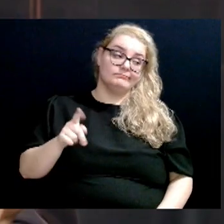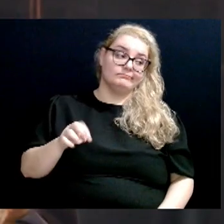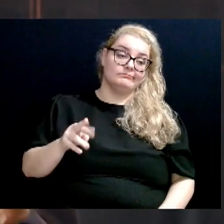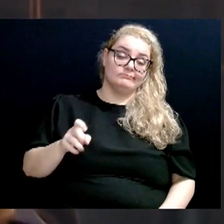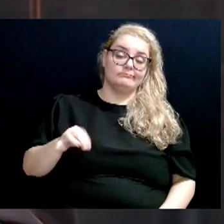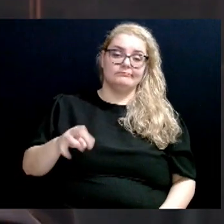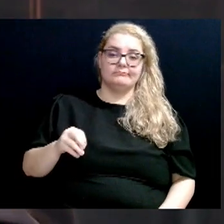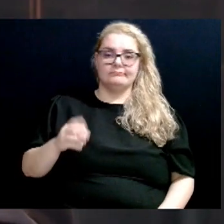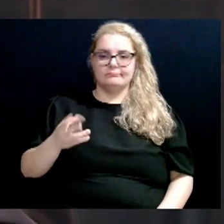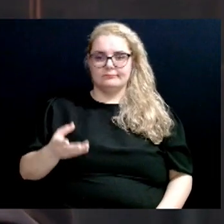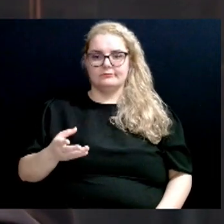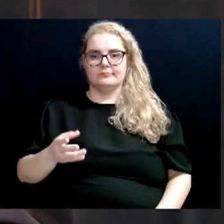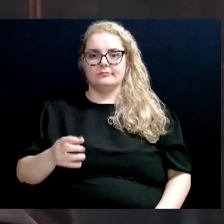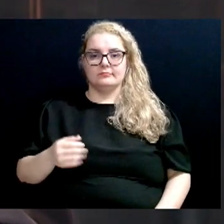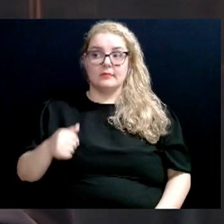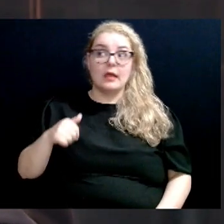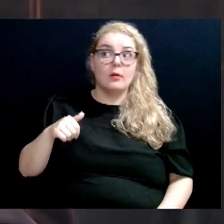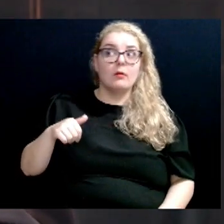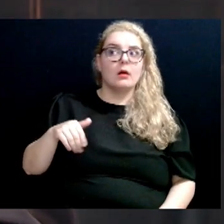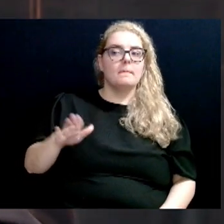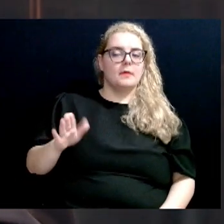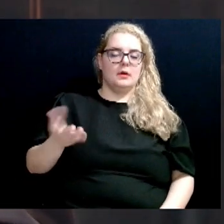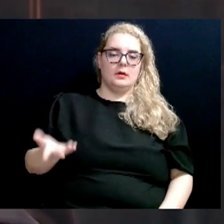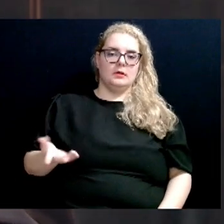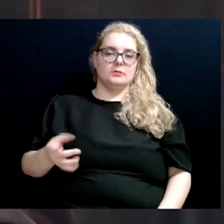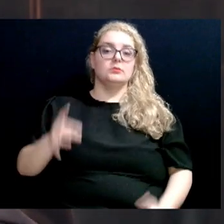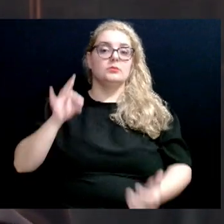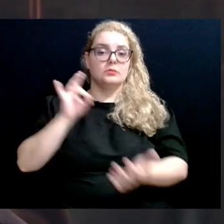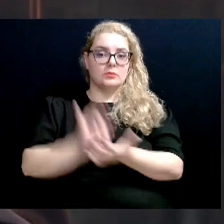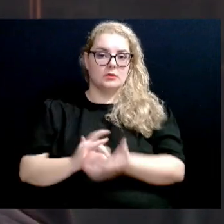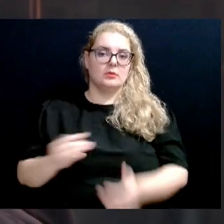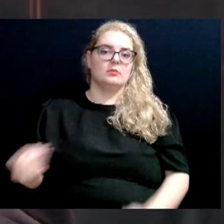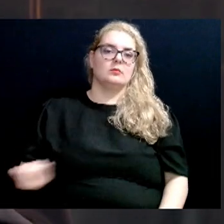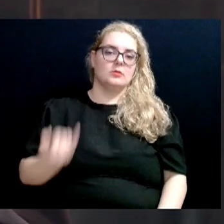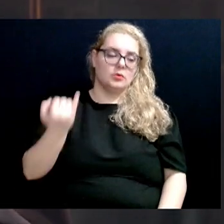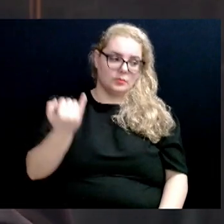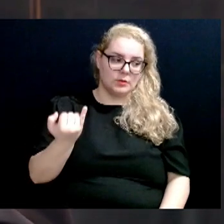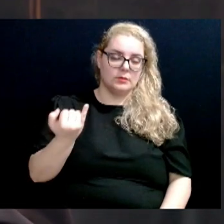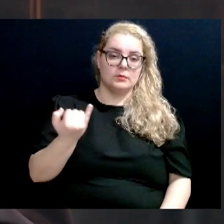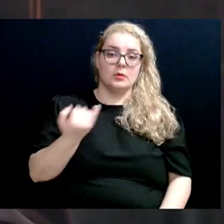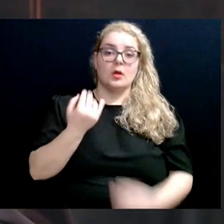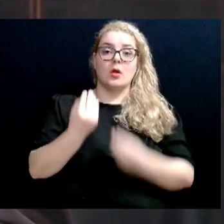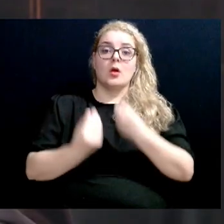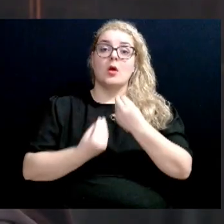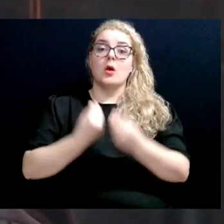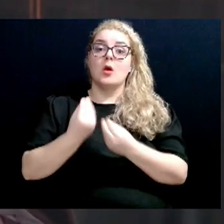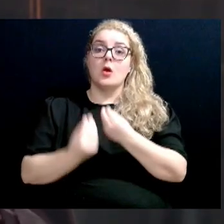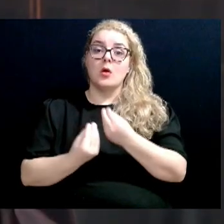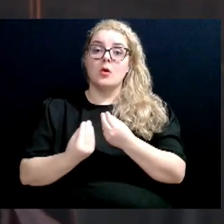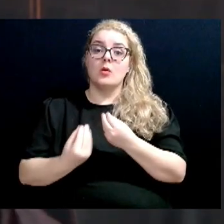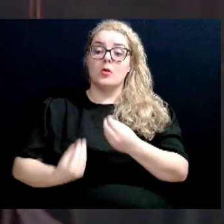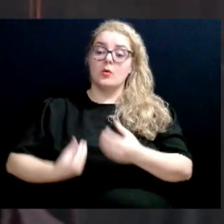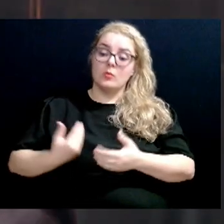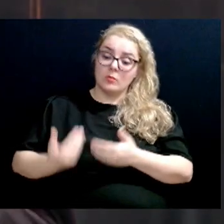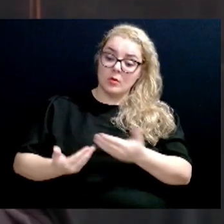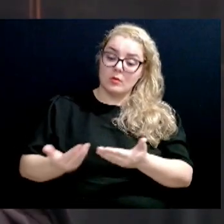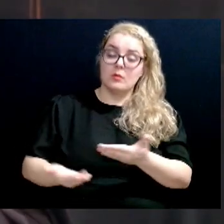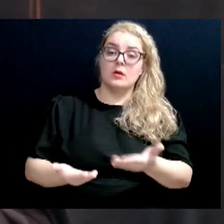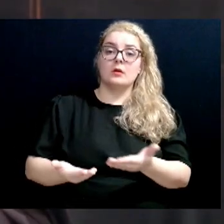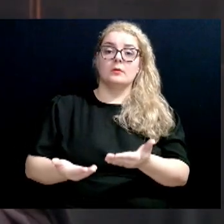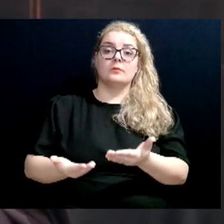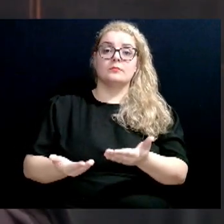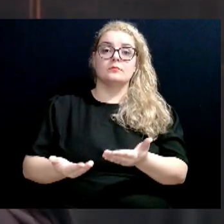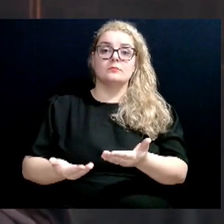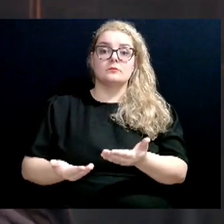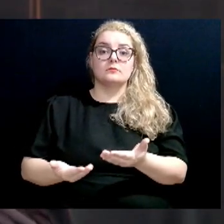extra, né? Realmente o que importa, de fato, é como a gente está levando a nossa vida. O que a gente